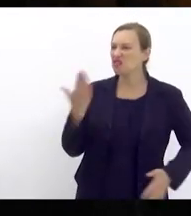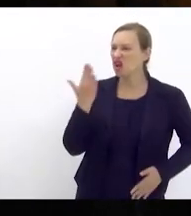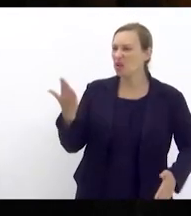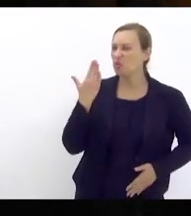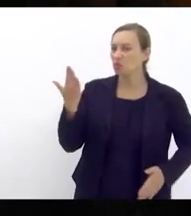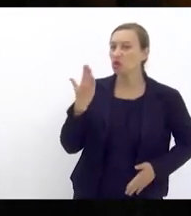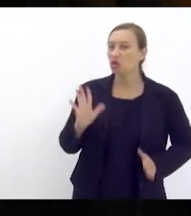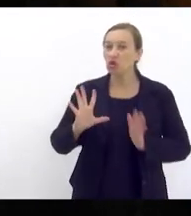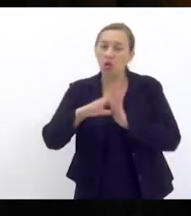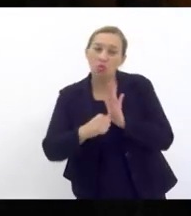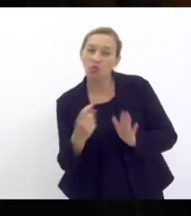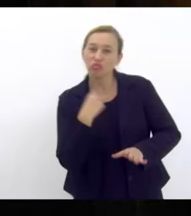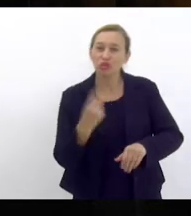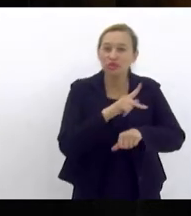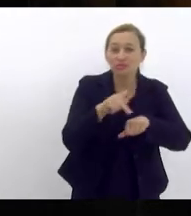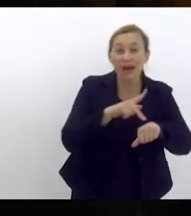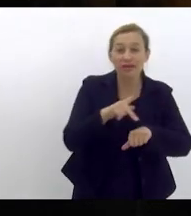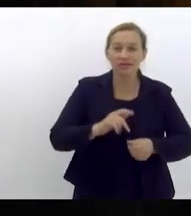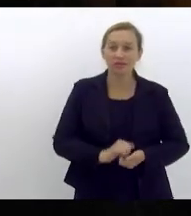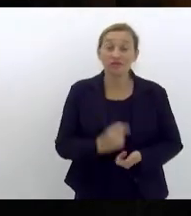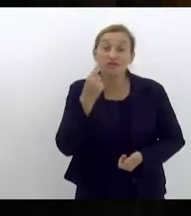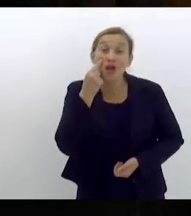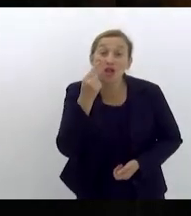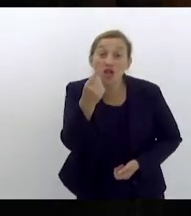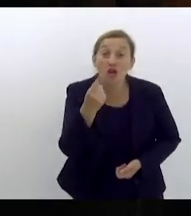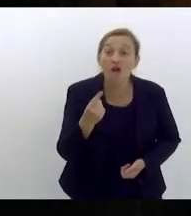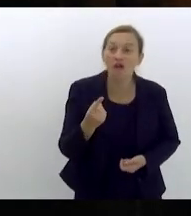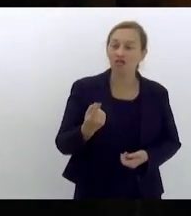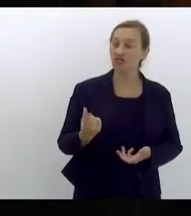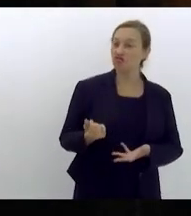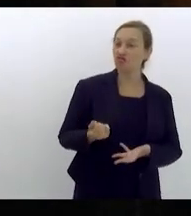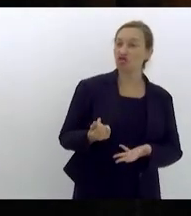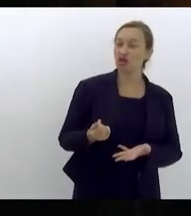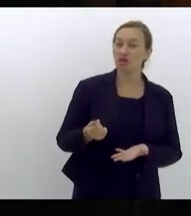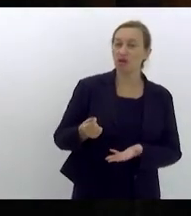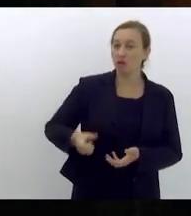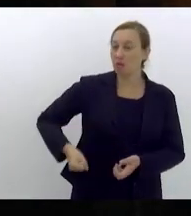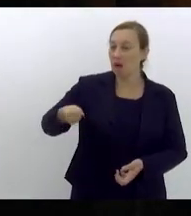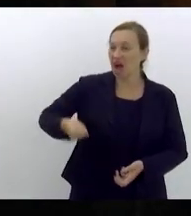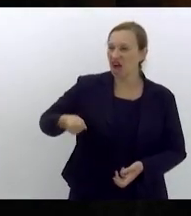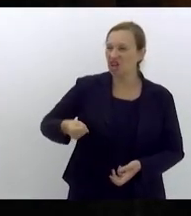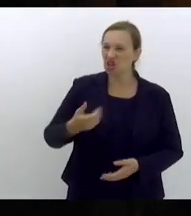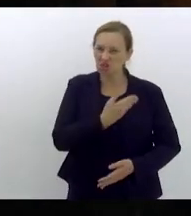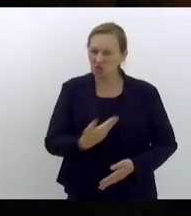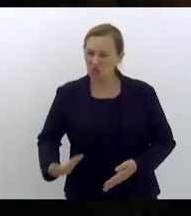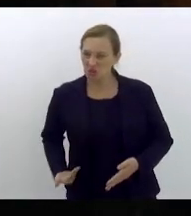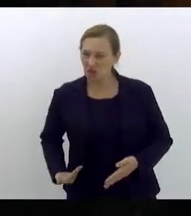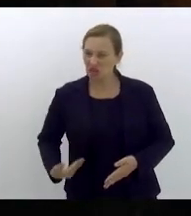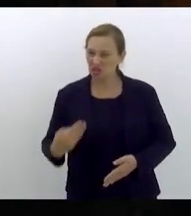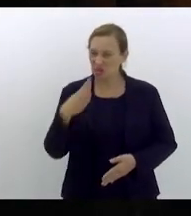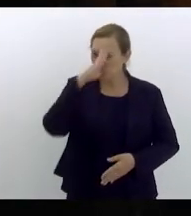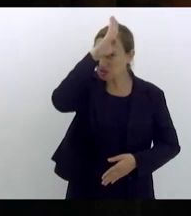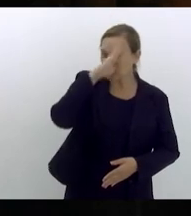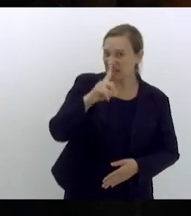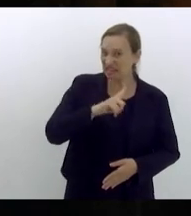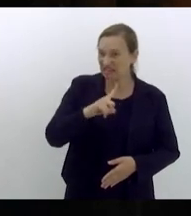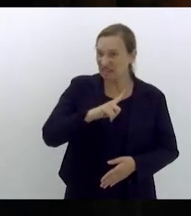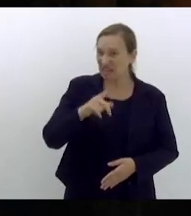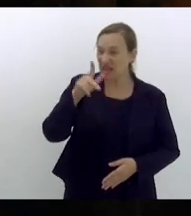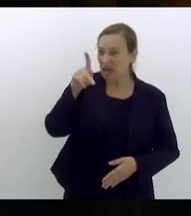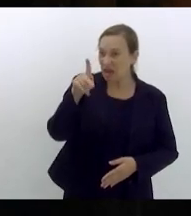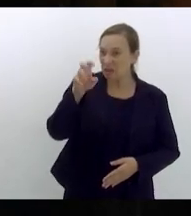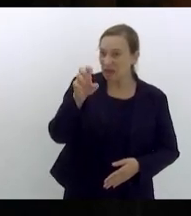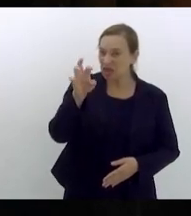país aqui ó são malas de dinheiro não é no governo bolsonaro que tem petrolão não é no governo